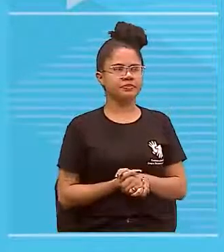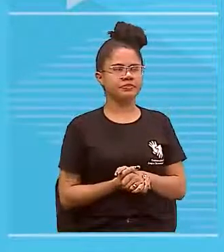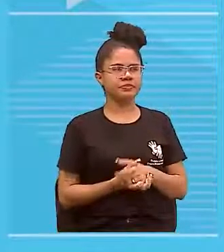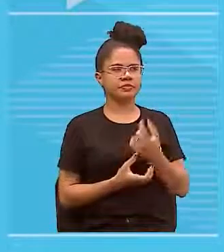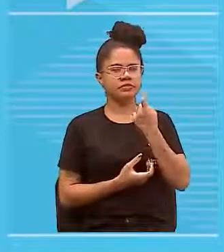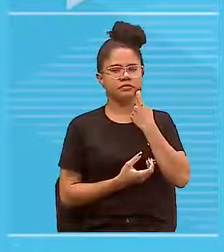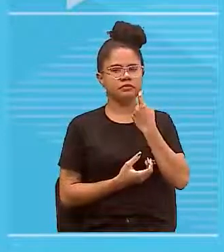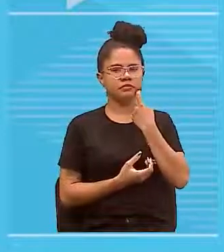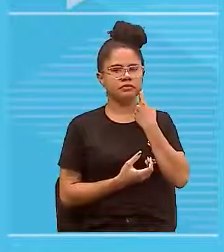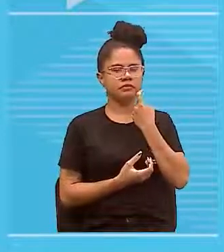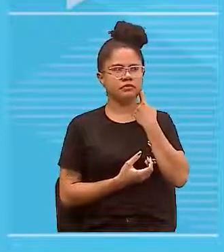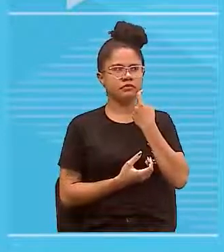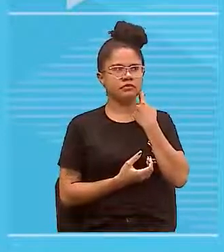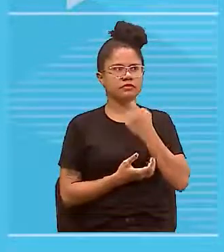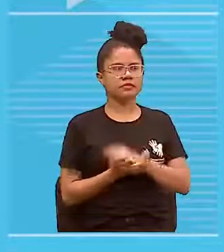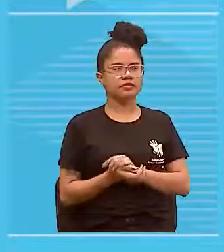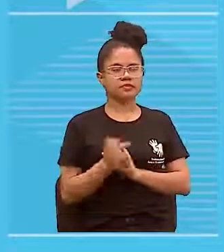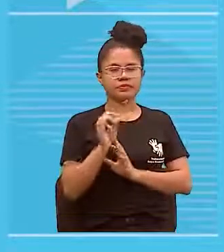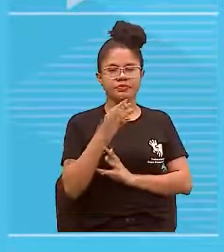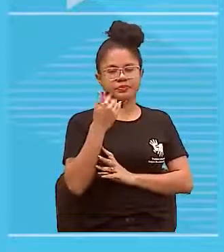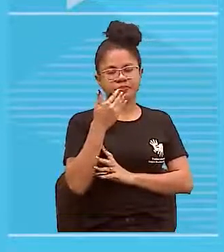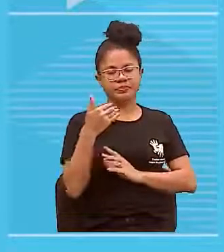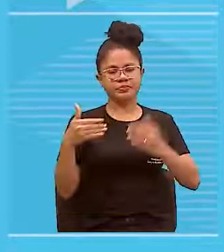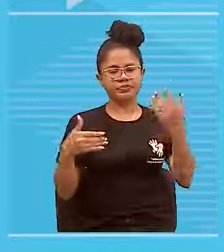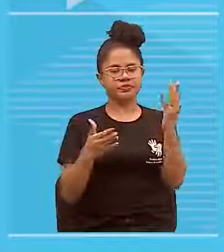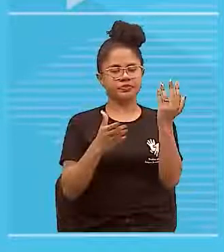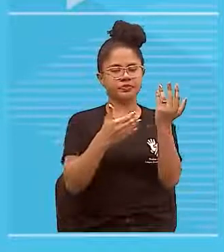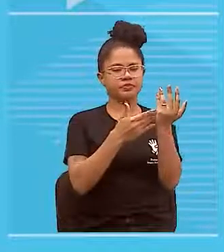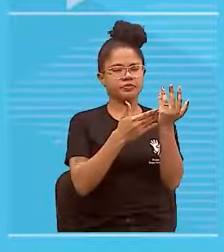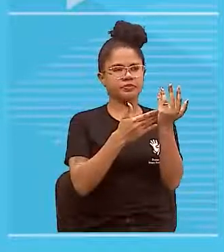peixe, ele só se alimenta dessa alga. Então, não tem como ele